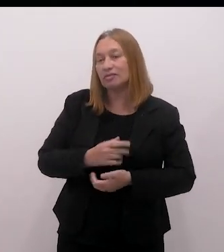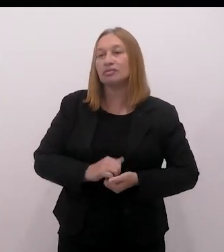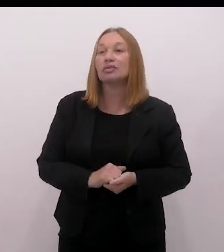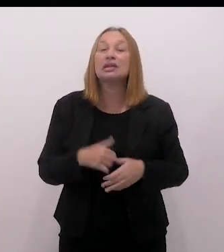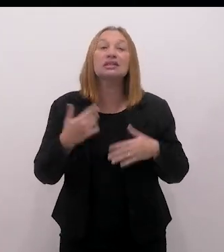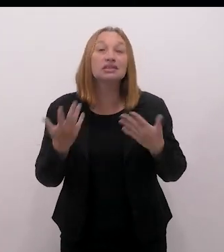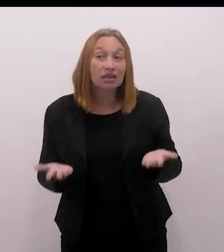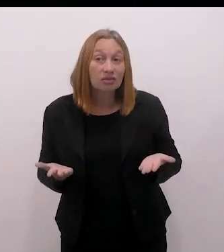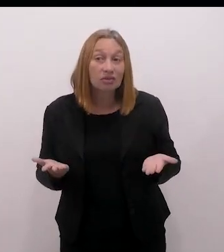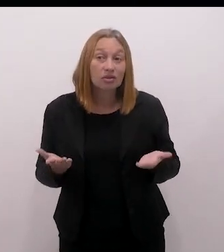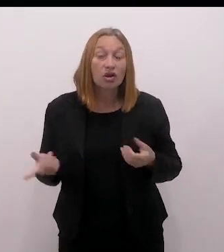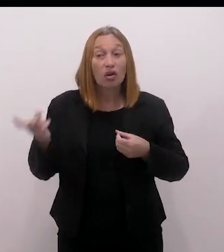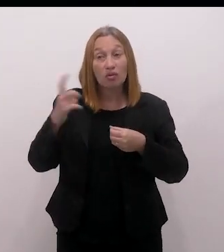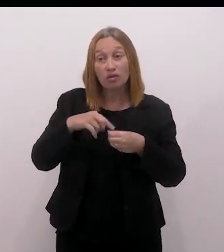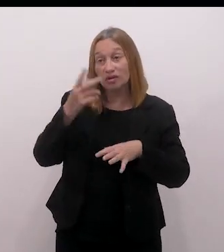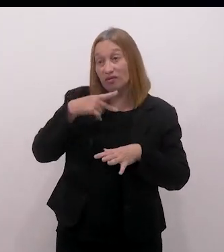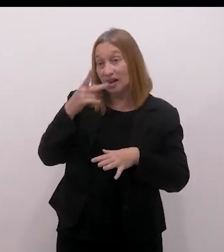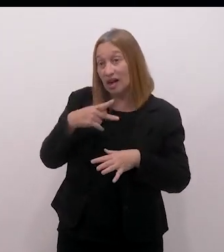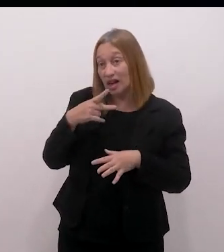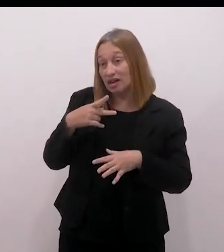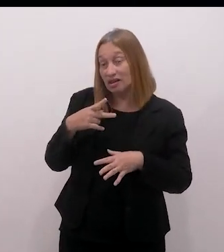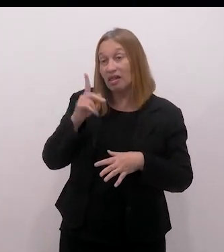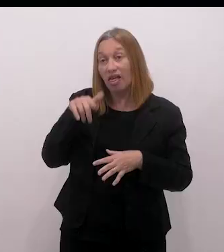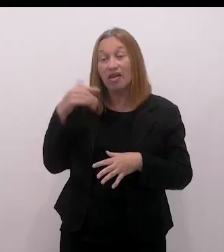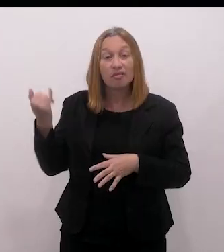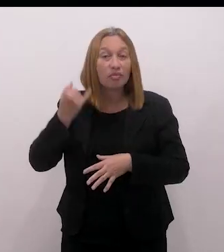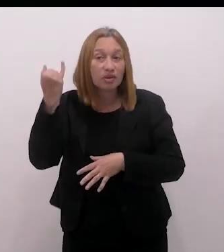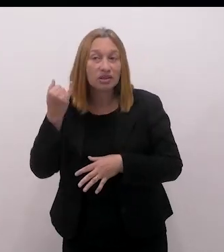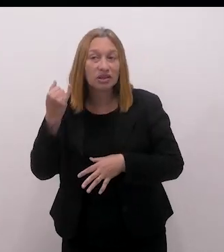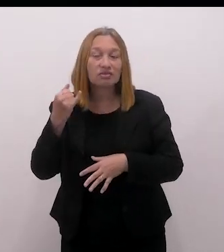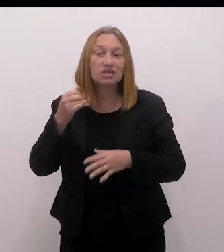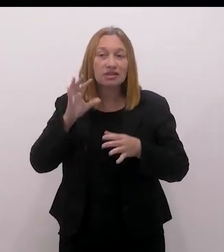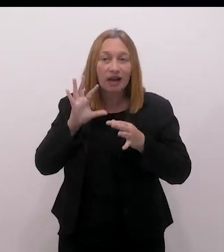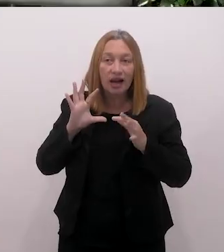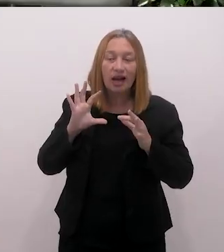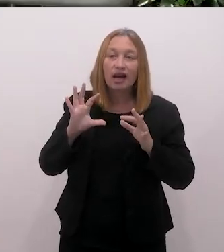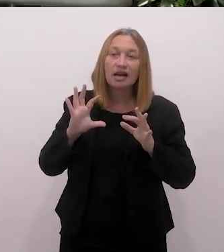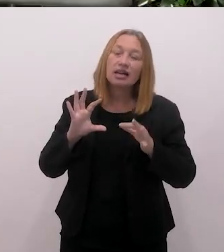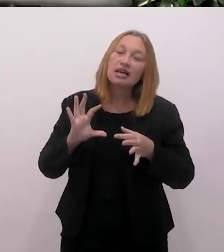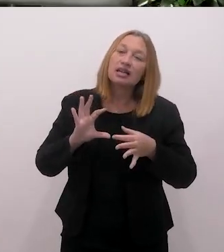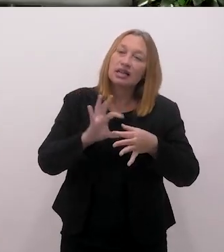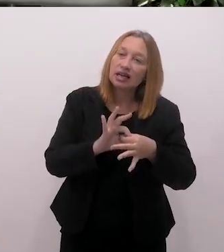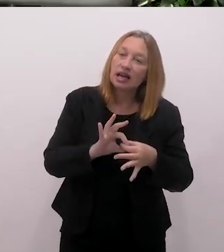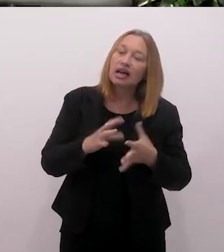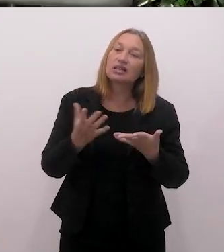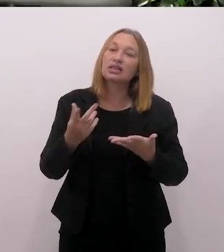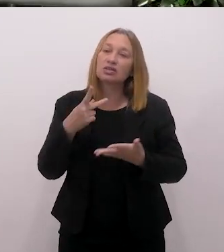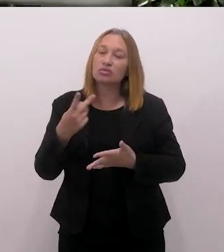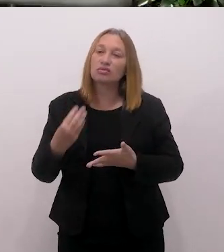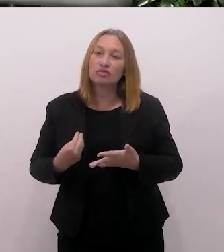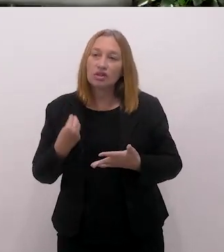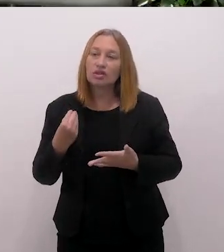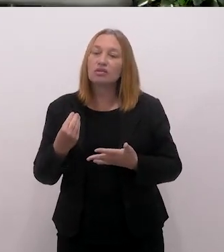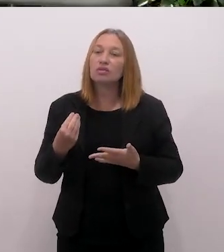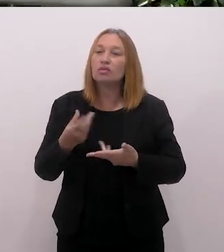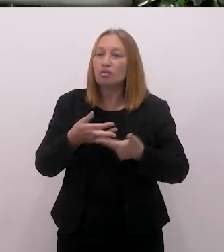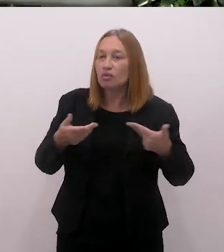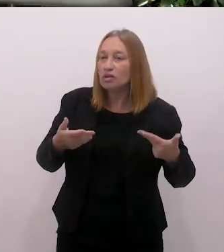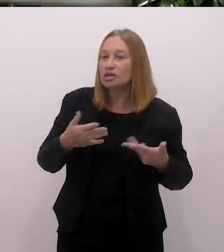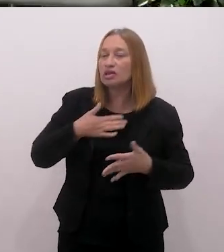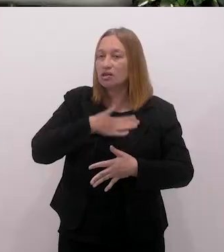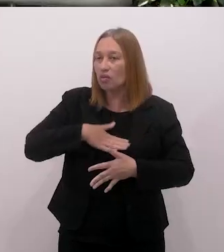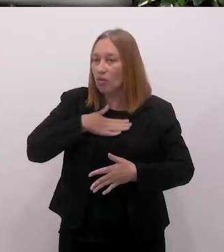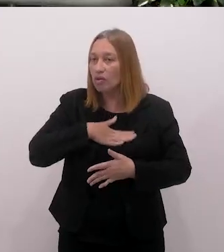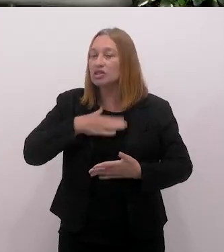aconteceu. Então eu volto a dizer que eu acho que é muito importante você estar muito ligado à sua essência e fazer coisas que tocam a